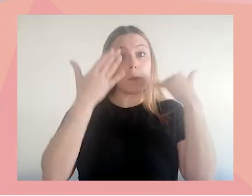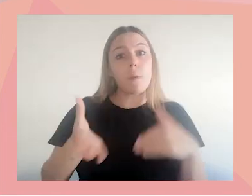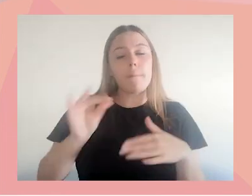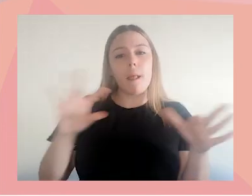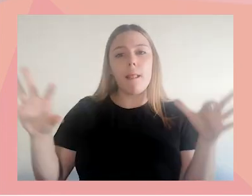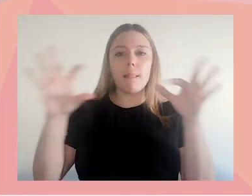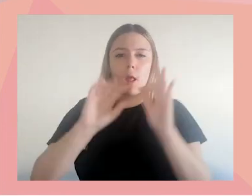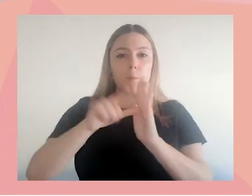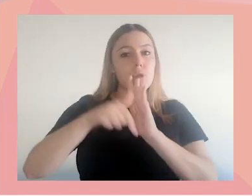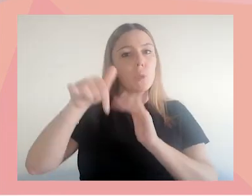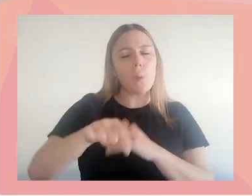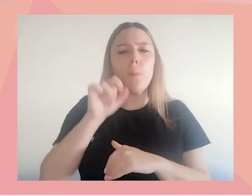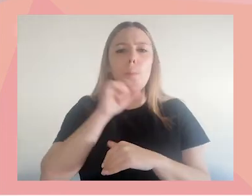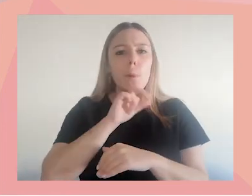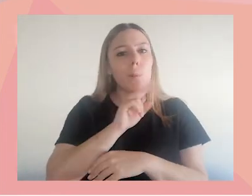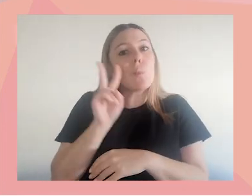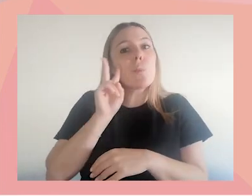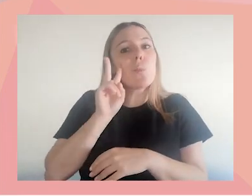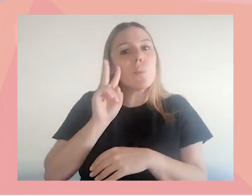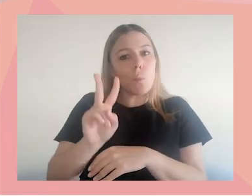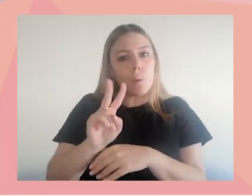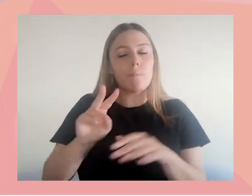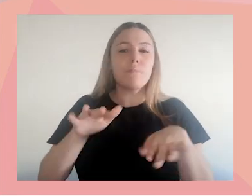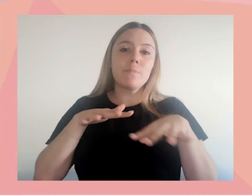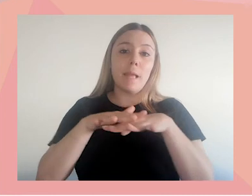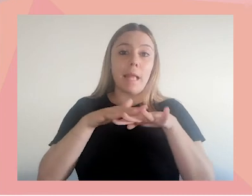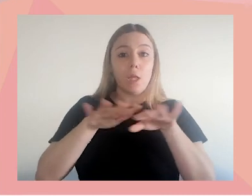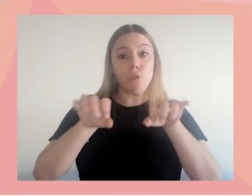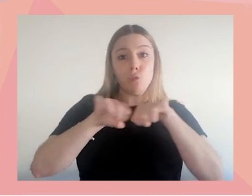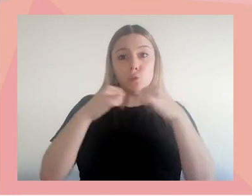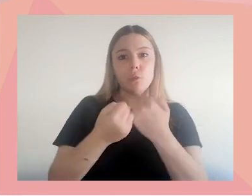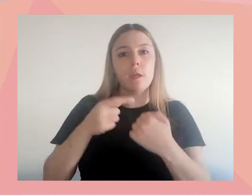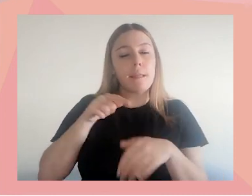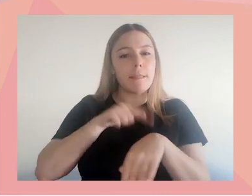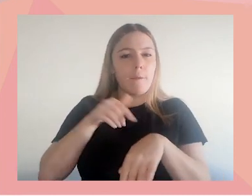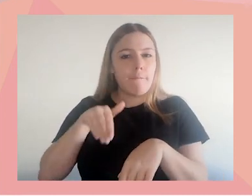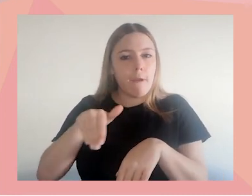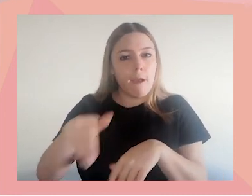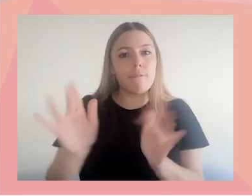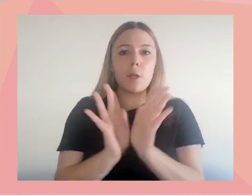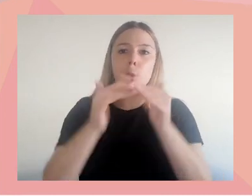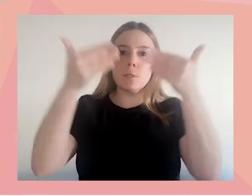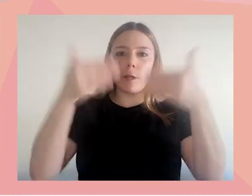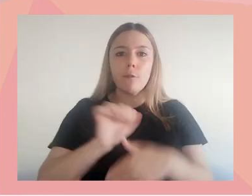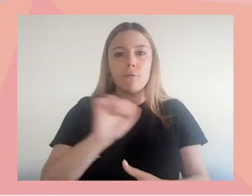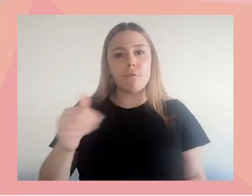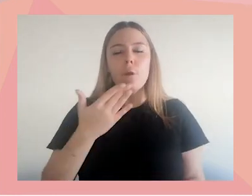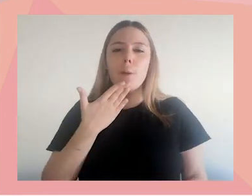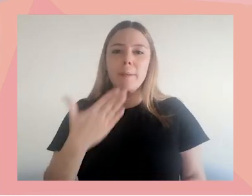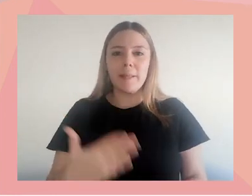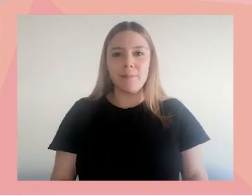Mais informações sobre o projeto CoMMiTTEd podem ser consultadas nas redes sociais e muito em breve no seu site. Obrigada!